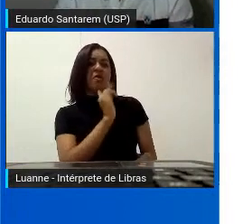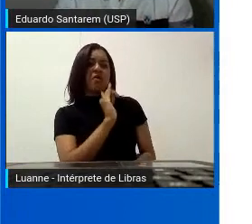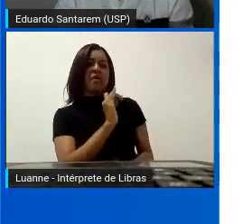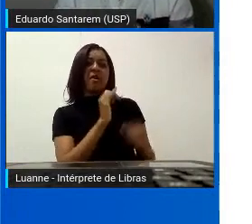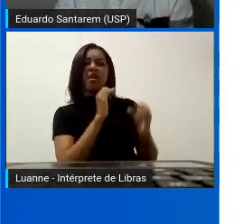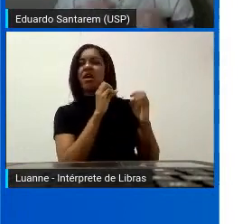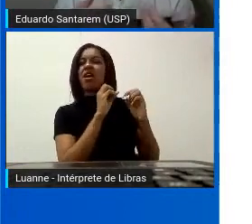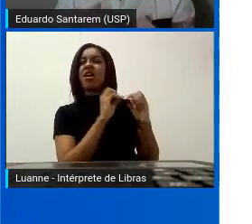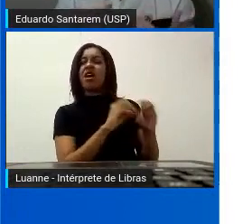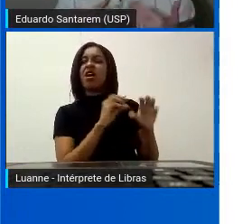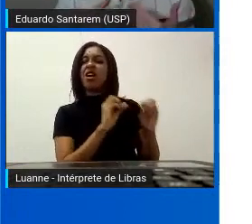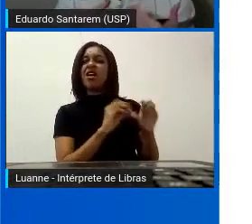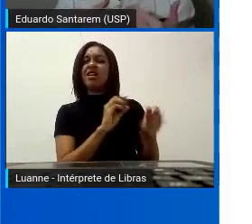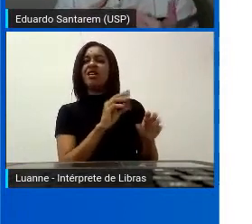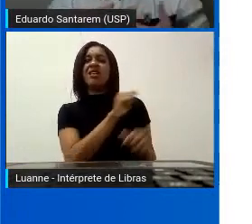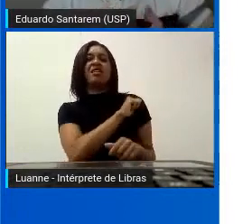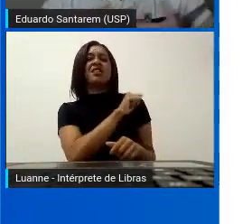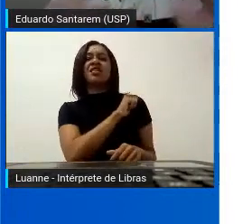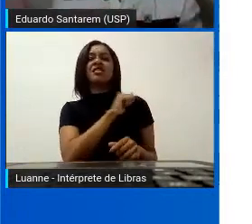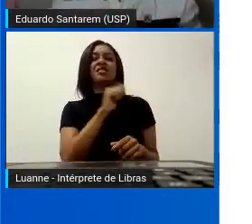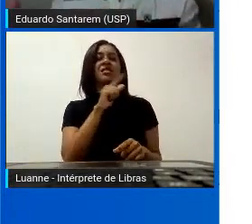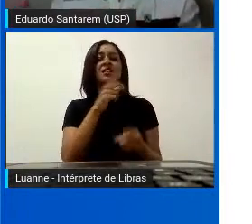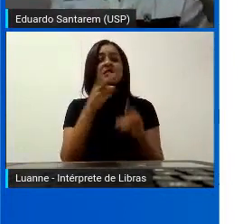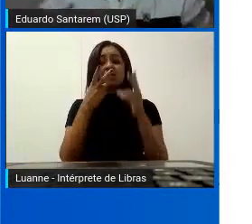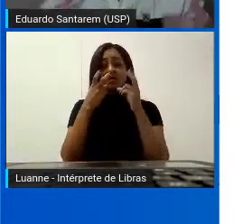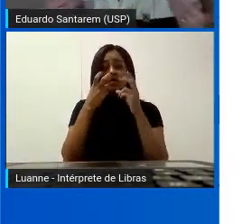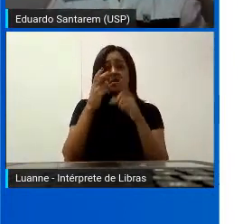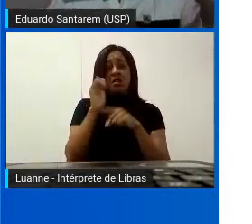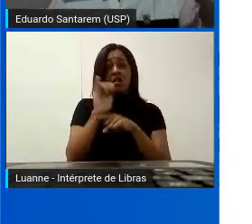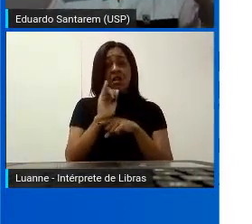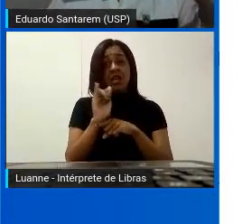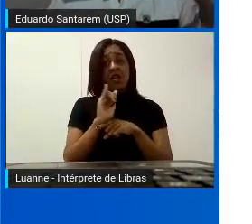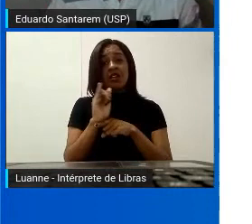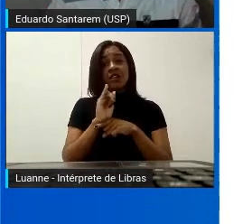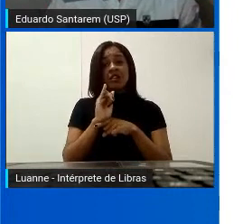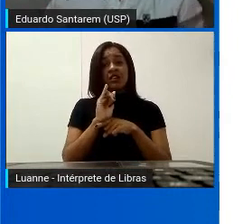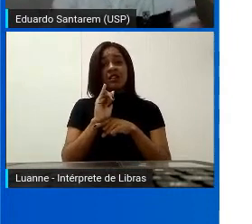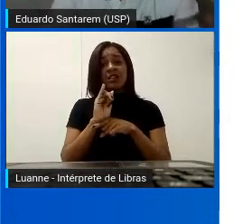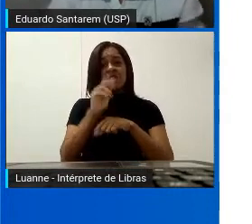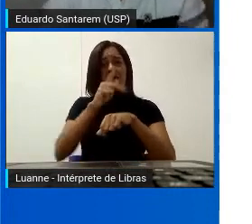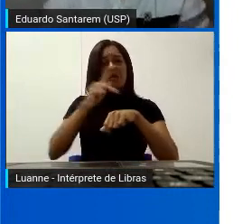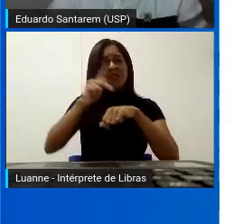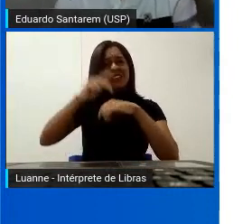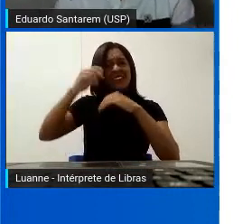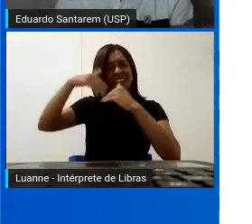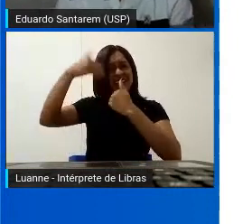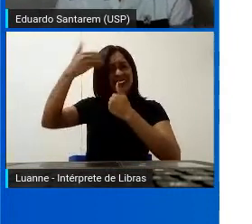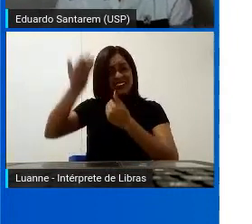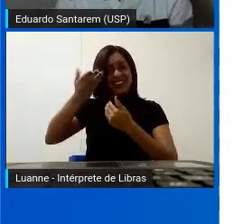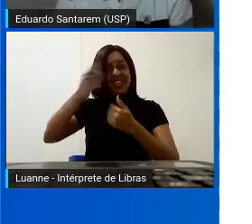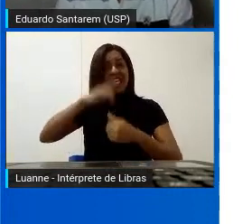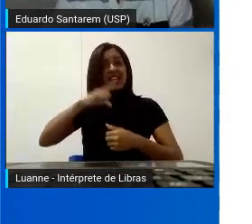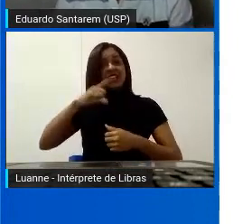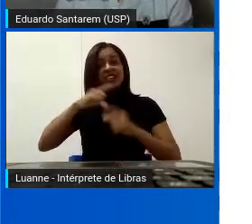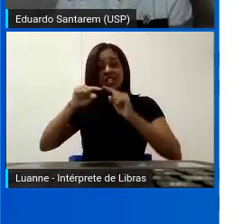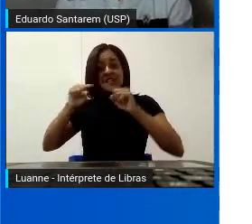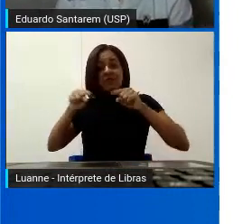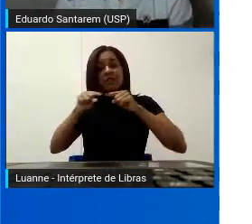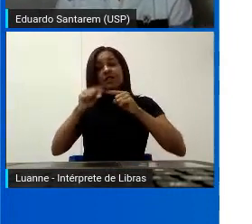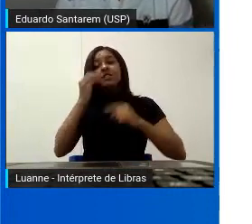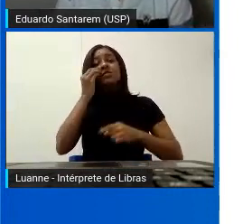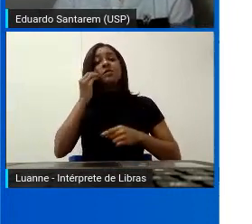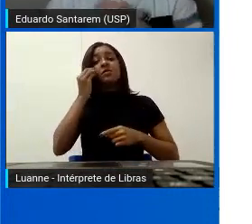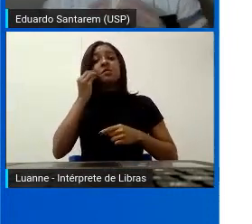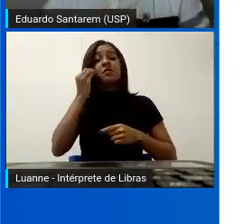para ele olhar o livro e a gente sabe a dificuldade que é por esse Brasil a fora de eu conseguir ter um laboratório de química por exemplo mostrar uma um